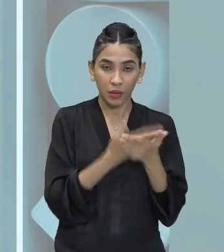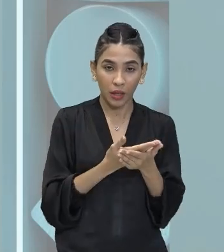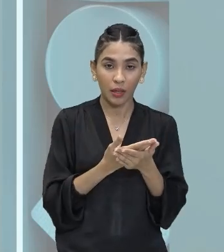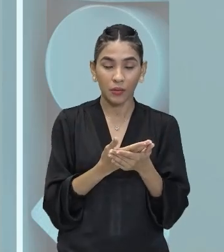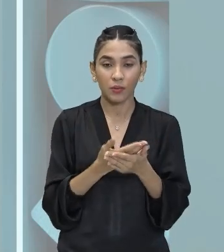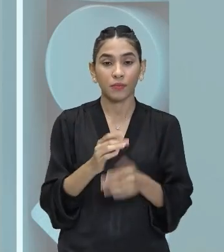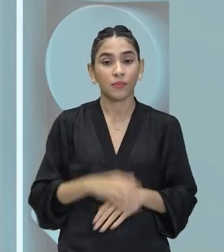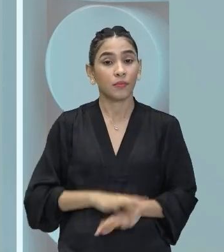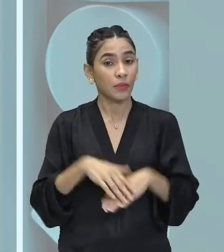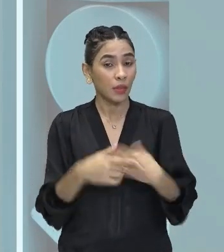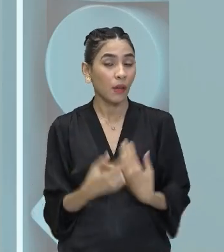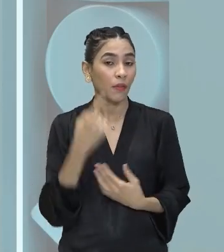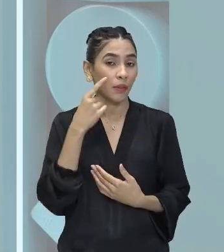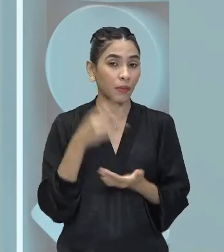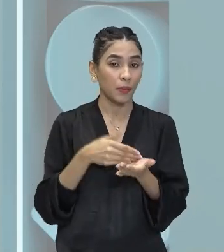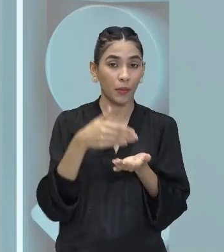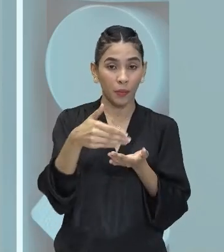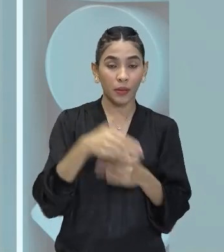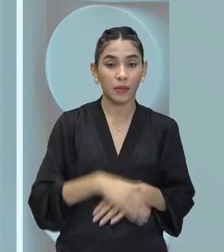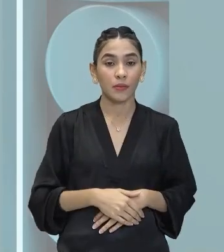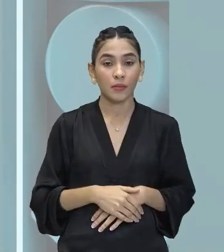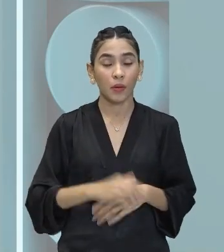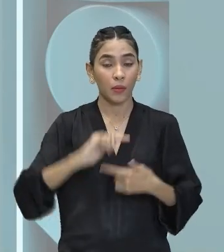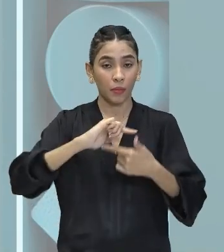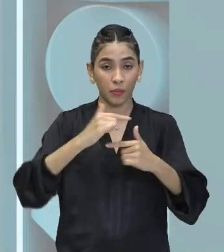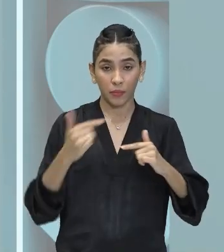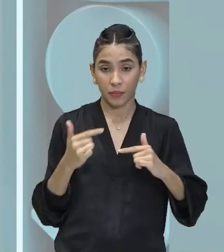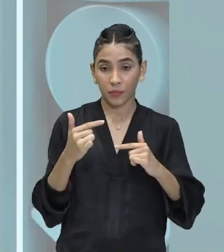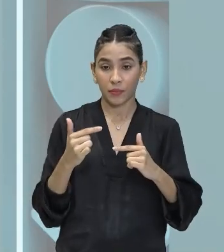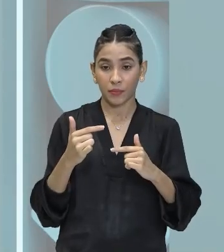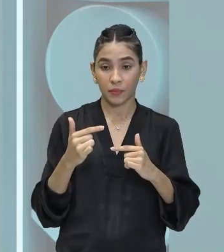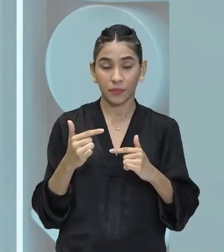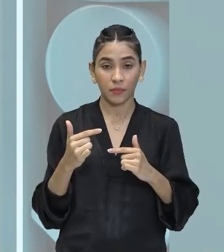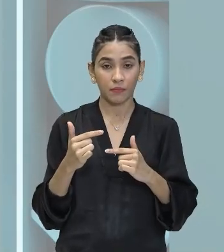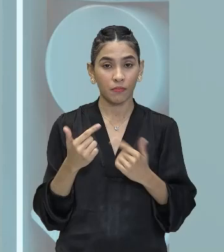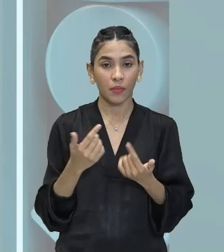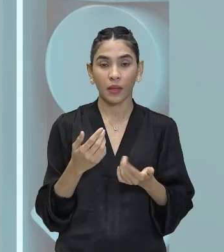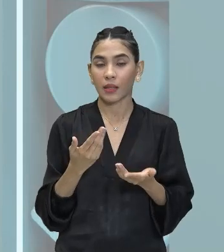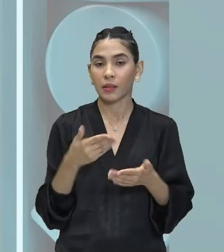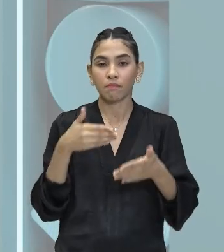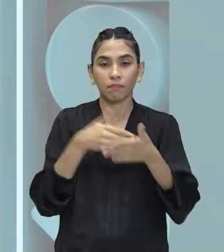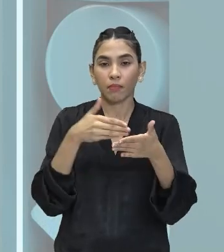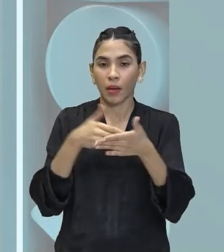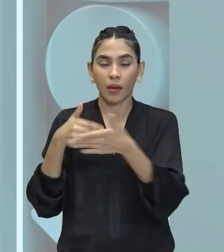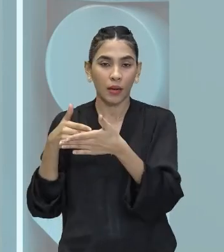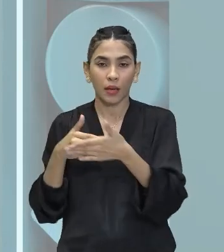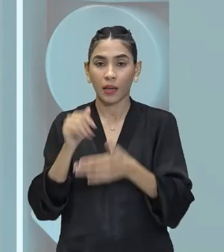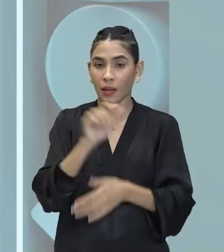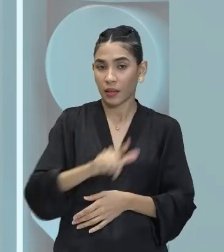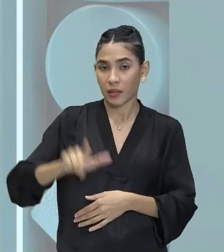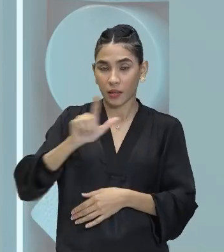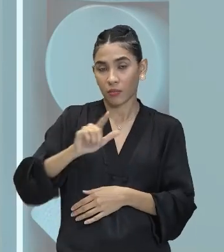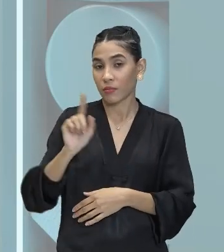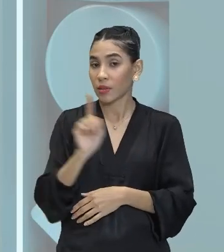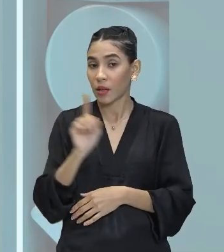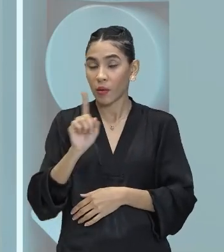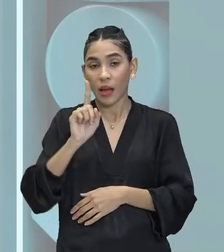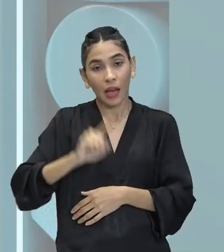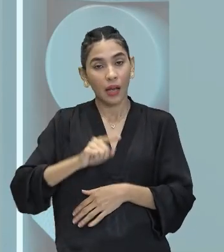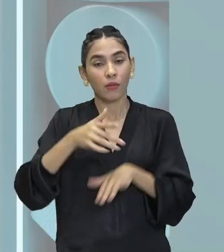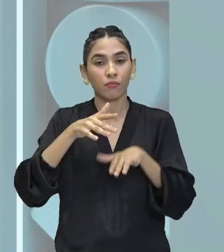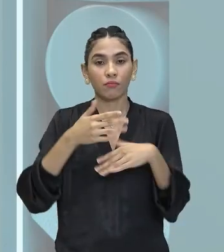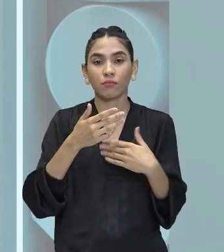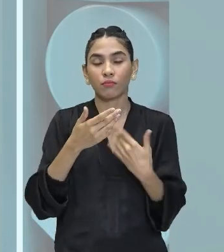E como a gente viu no começo, né, o modernismo ele não se restringiu à literatura, ele foi um movimento